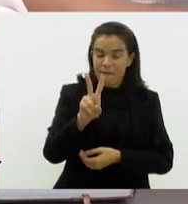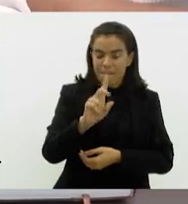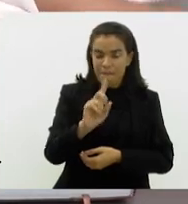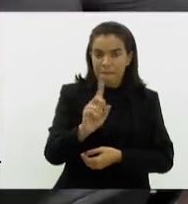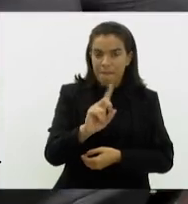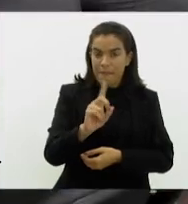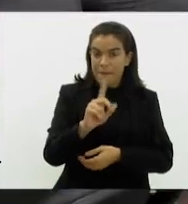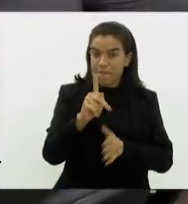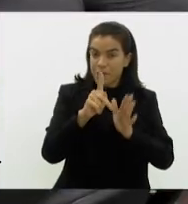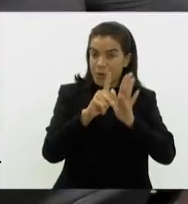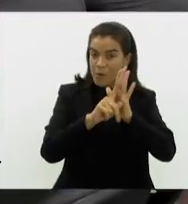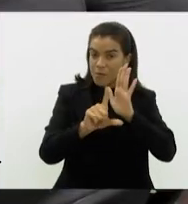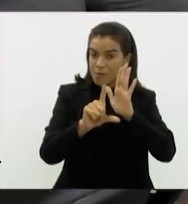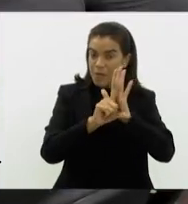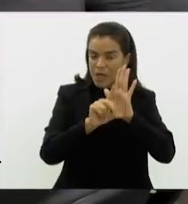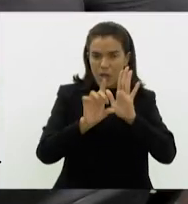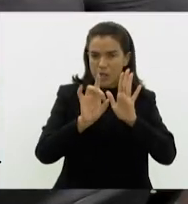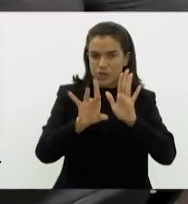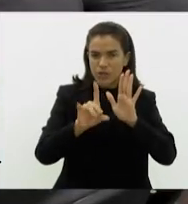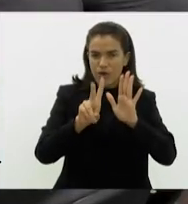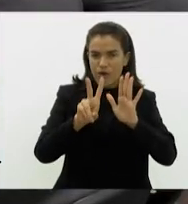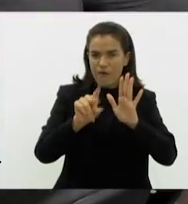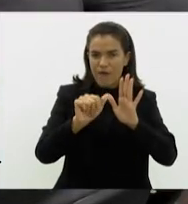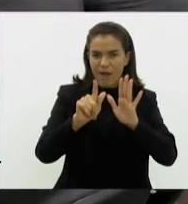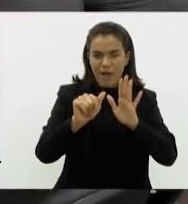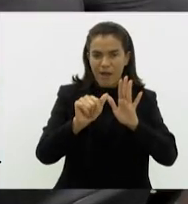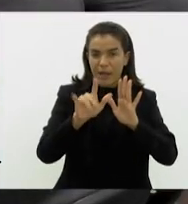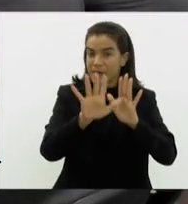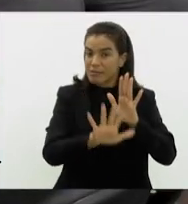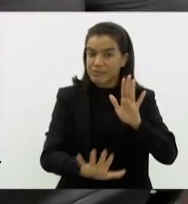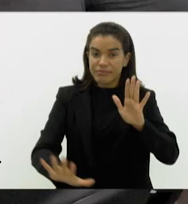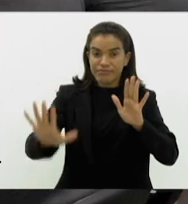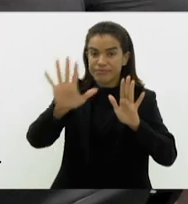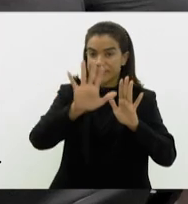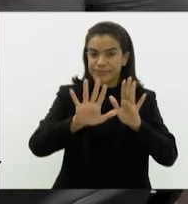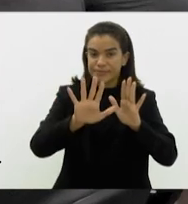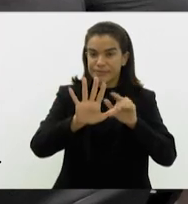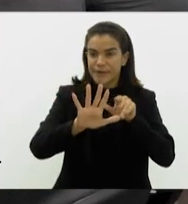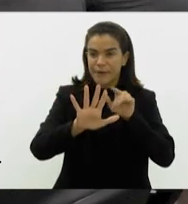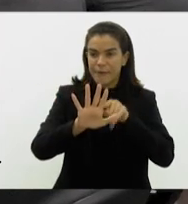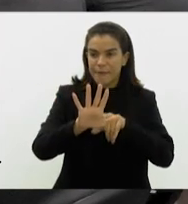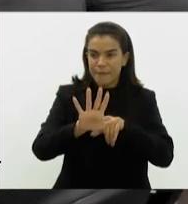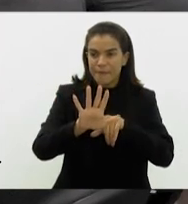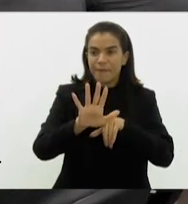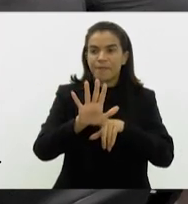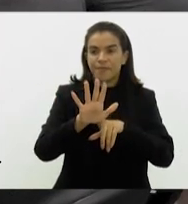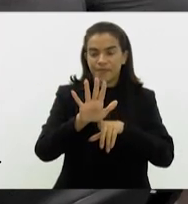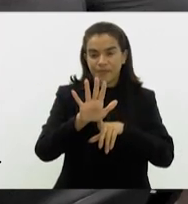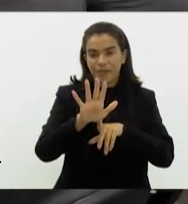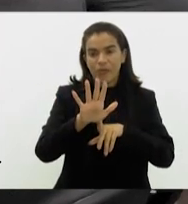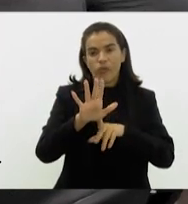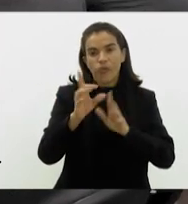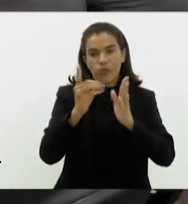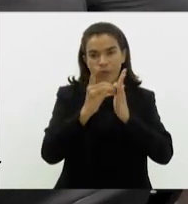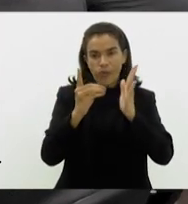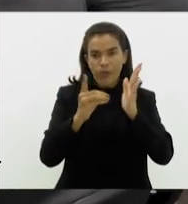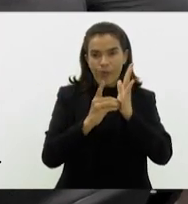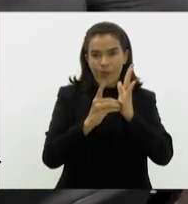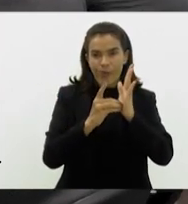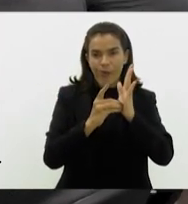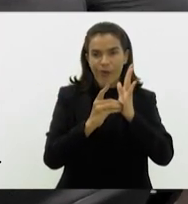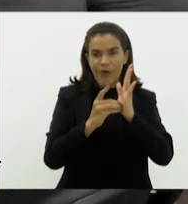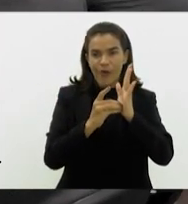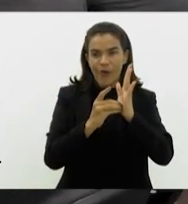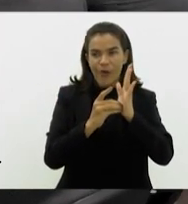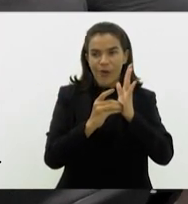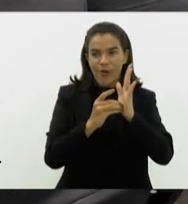o projeto dela não é só para a vaga do executivo, né? São para todas. Para o executivo, ele pode realmente, por decreto, fazer isso.